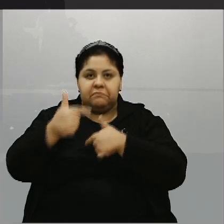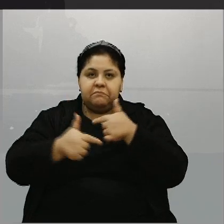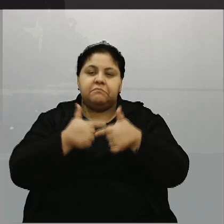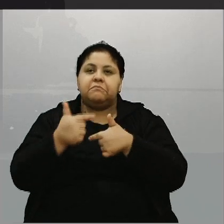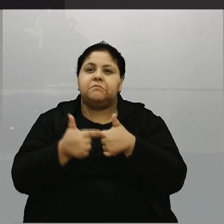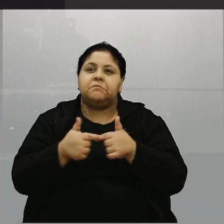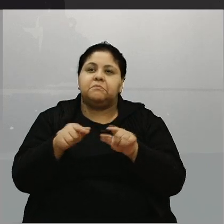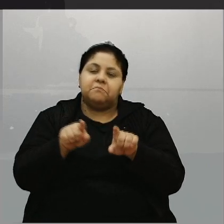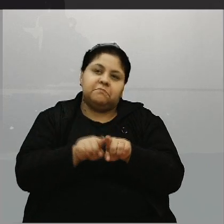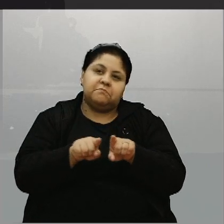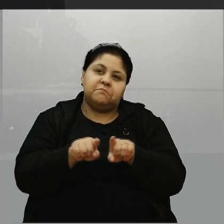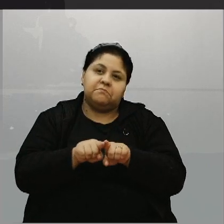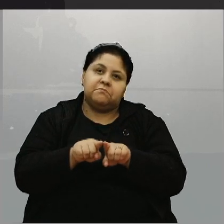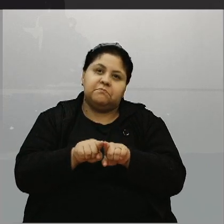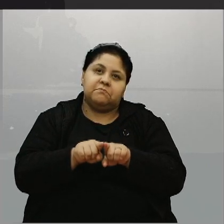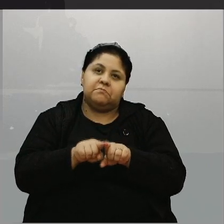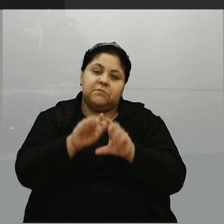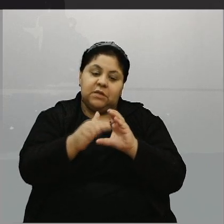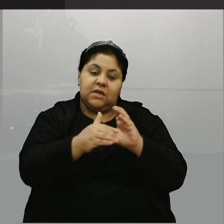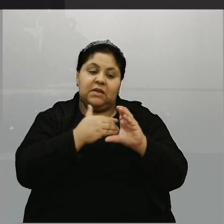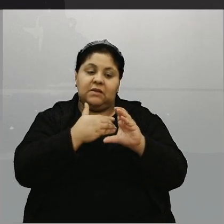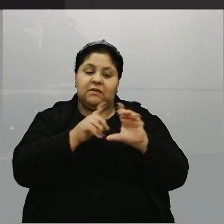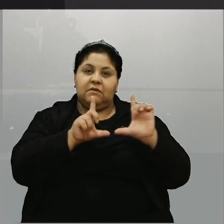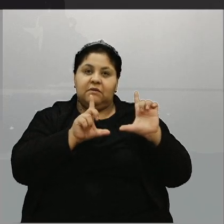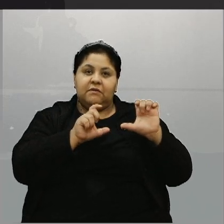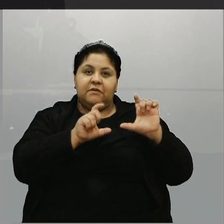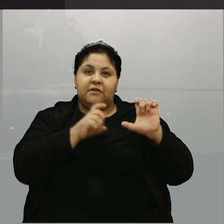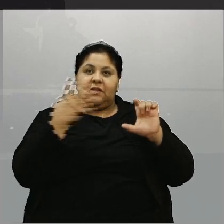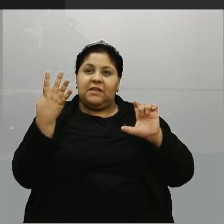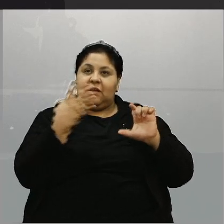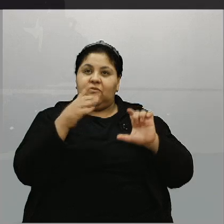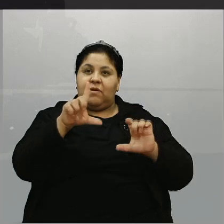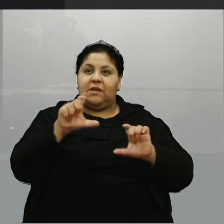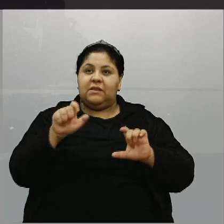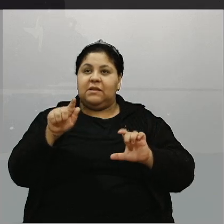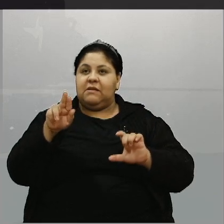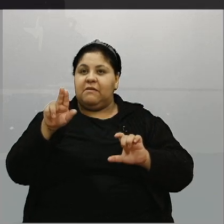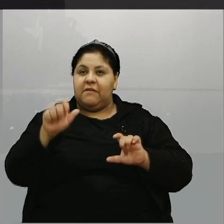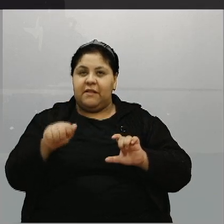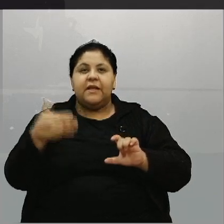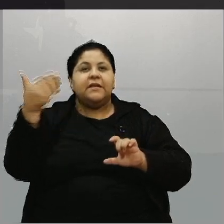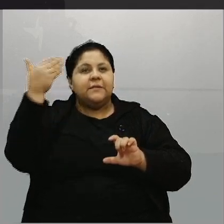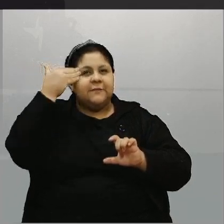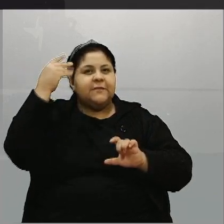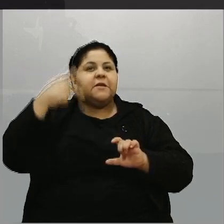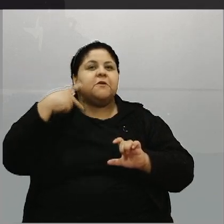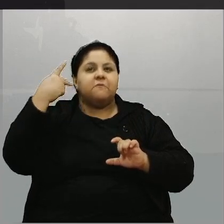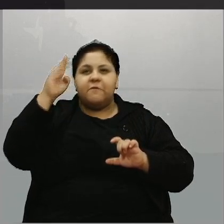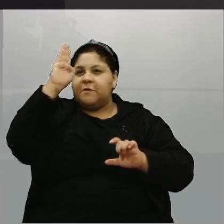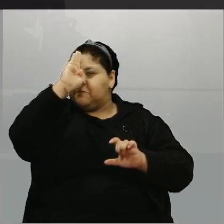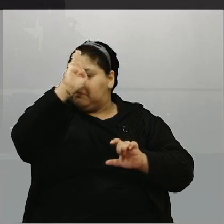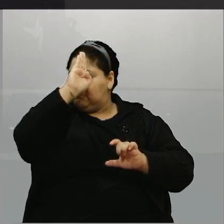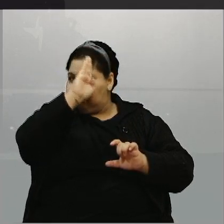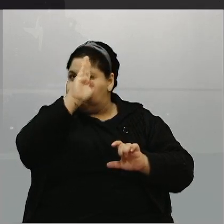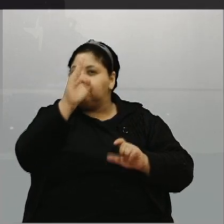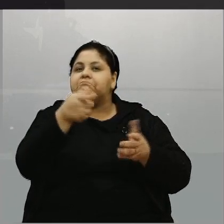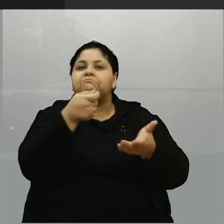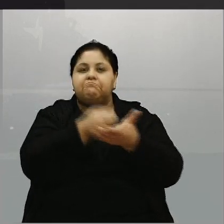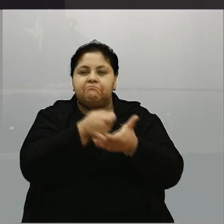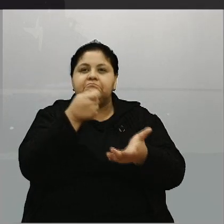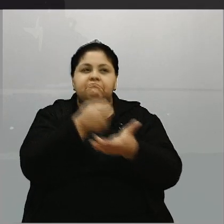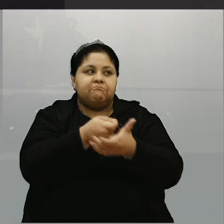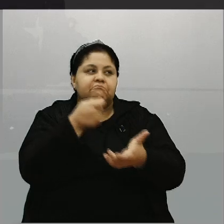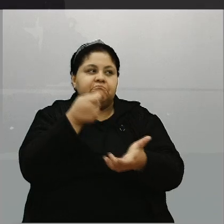também. Recebi umas fotos ali da Quarta Légua, eu sei que o vereador Bressan está muito atencioso lá pela cobrança daquela estrada,